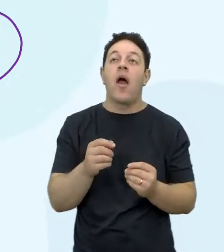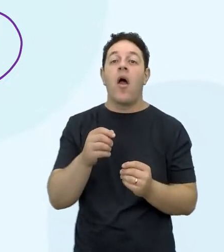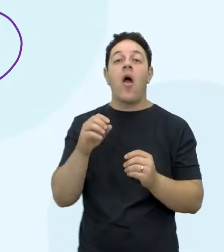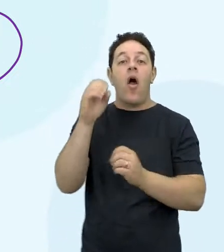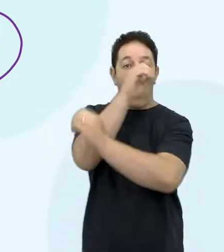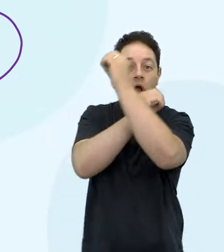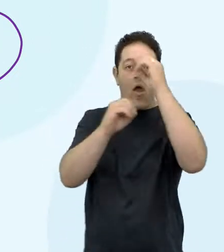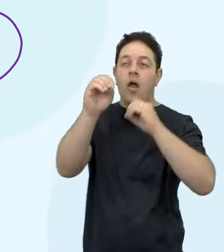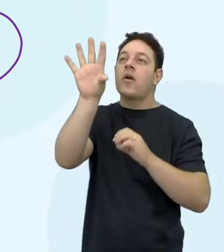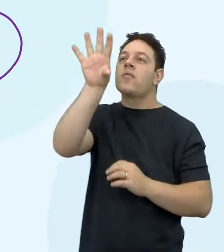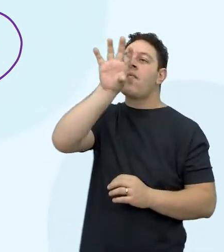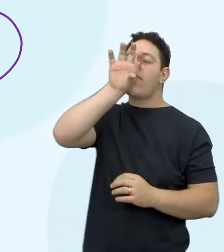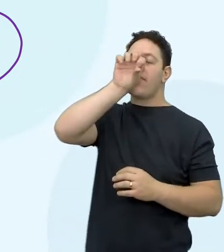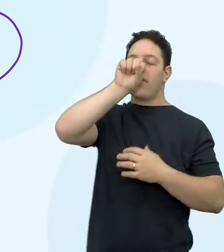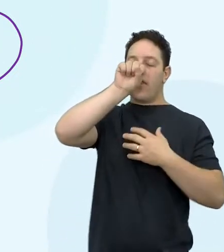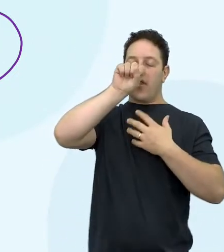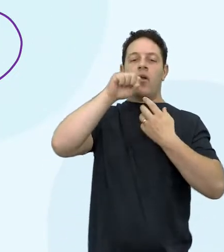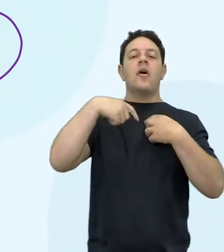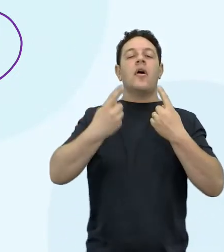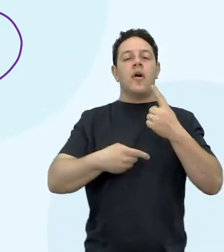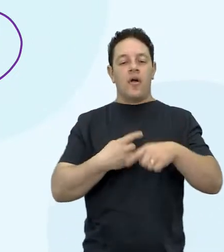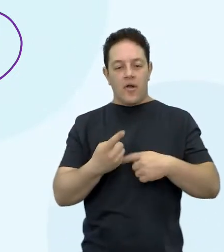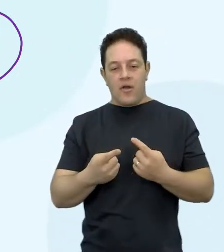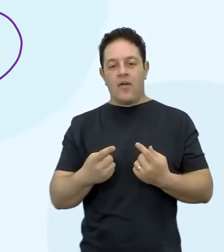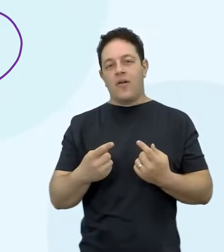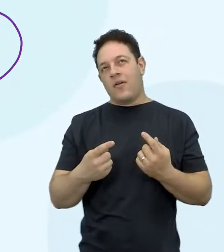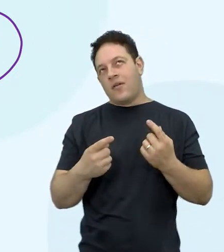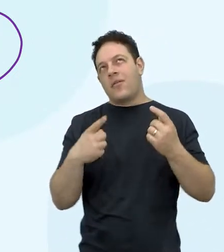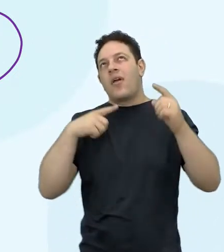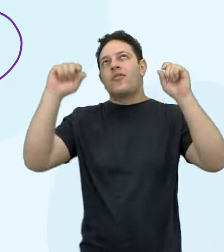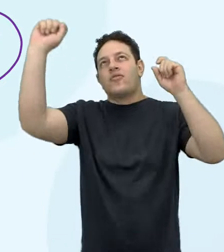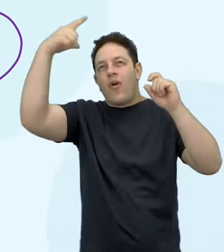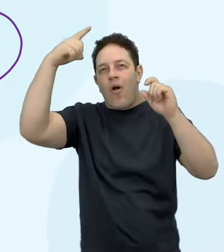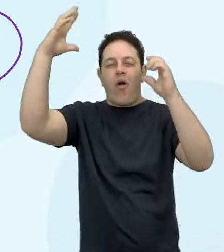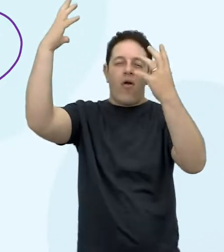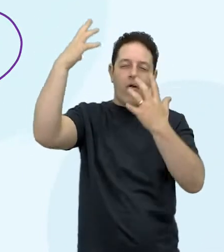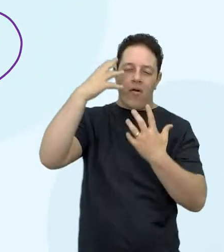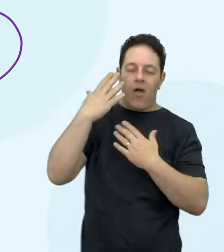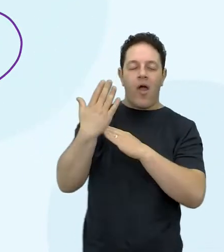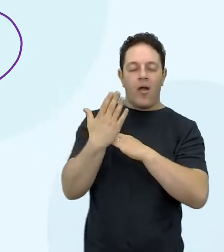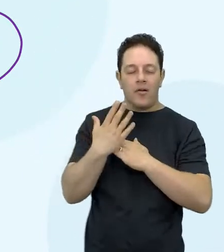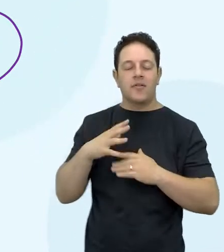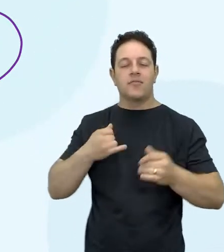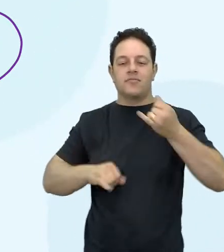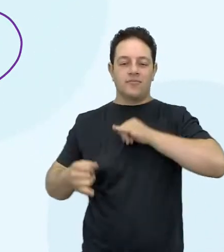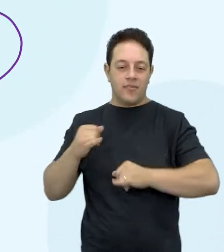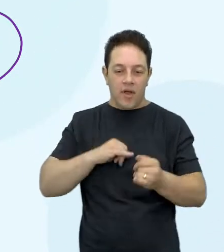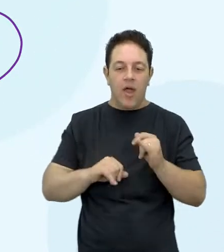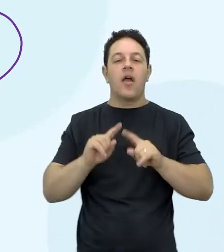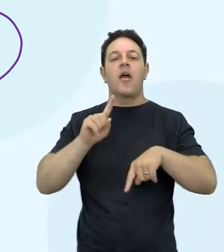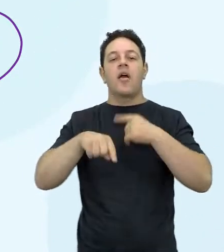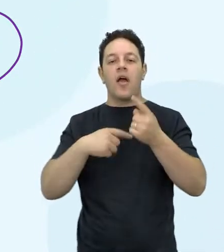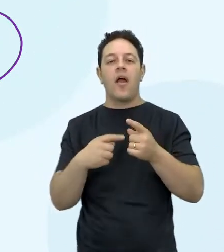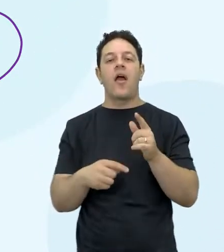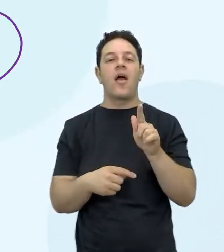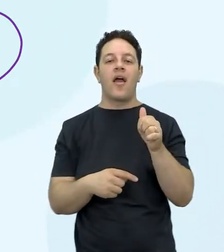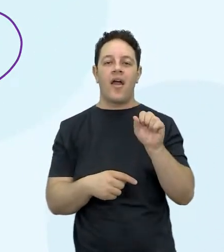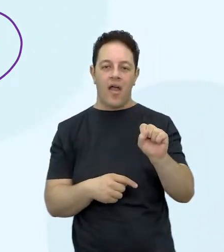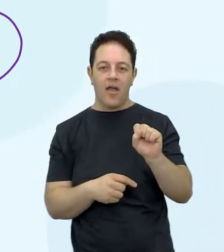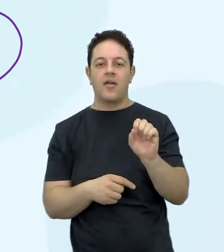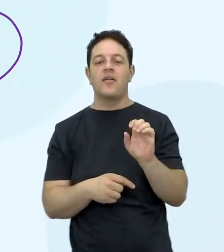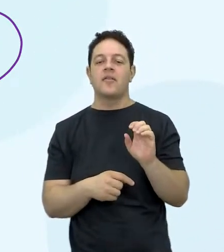natureza e juntamente aí com energia e tudo mais, e devolve, ó, o gás carbônico. Então, se a gente